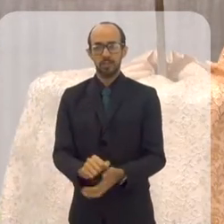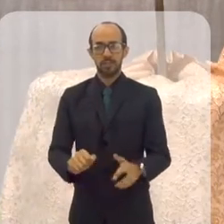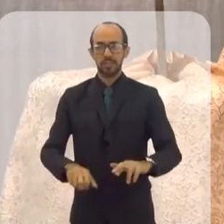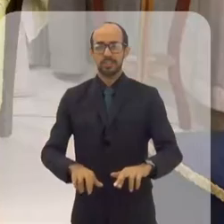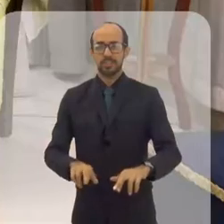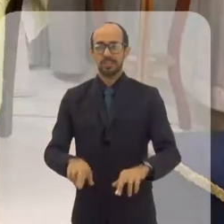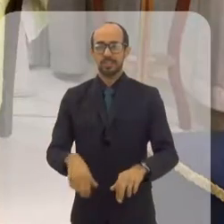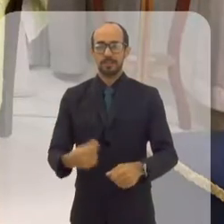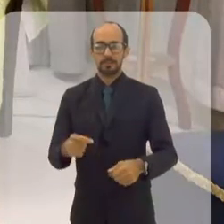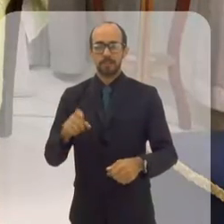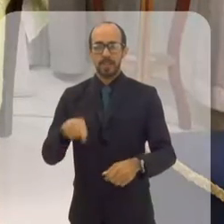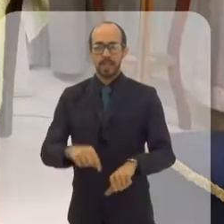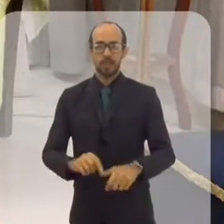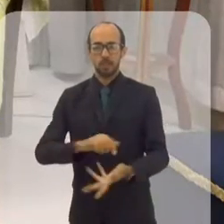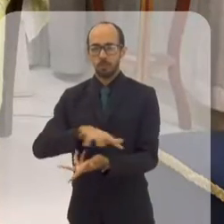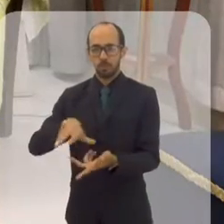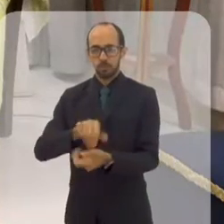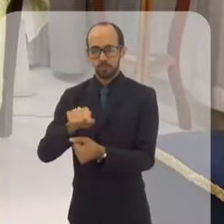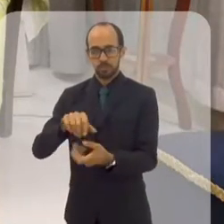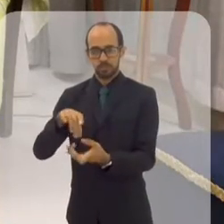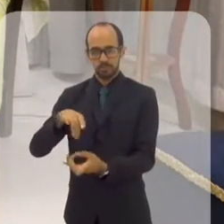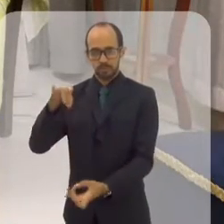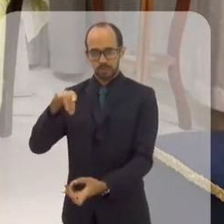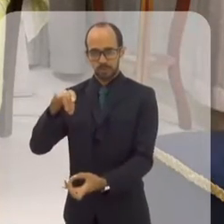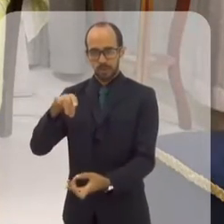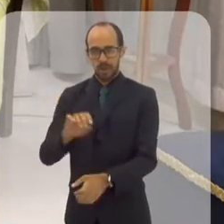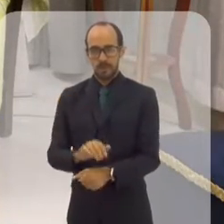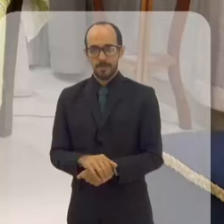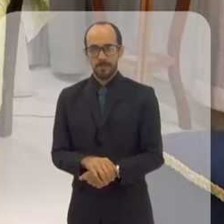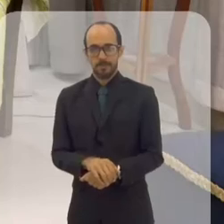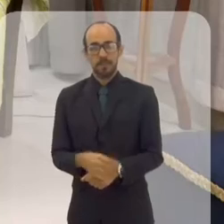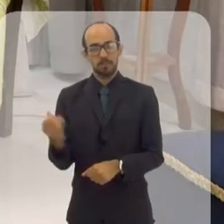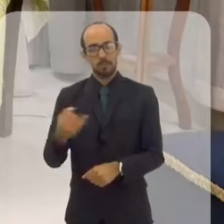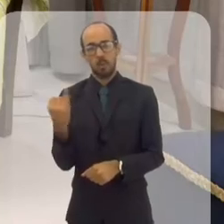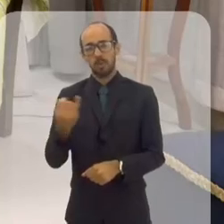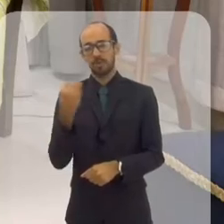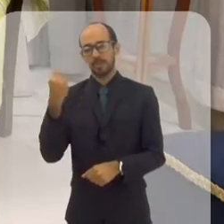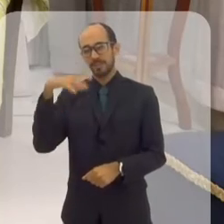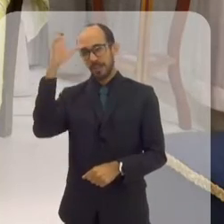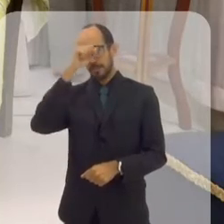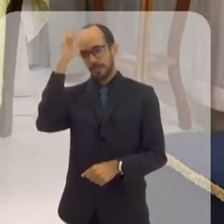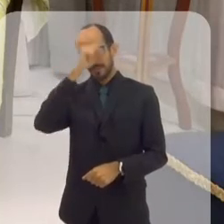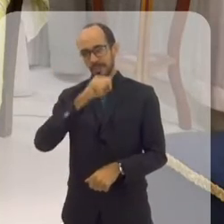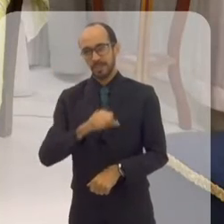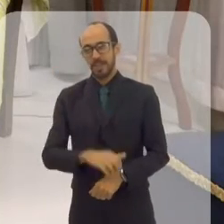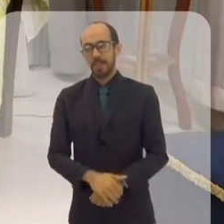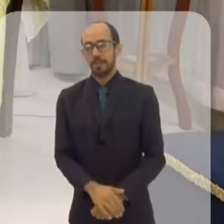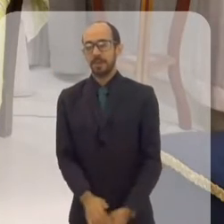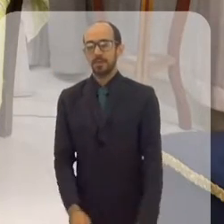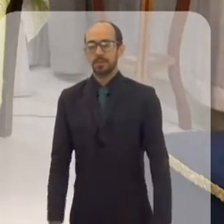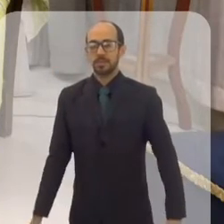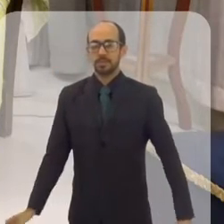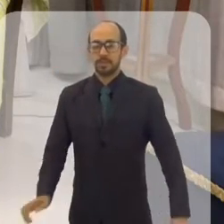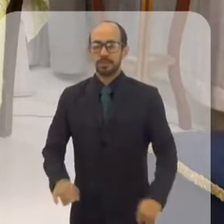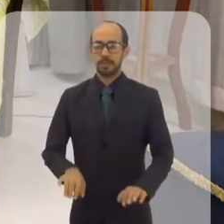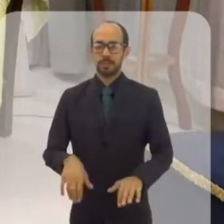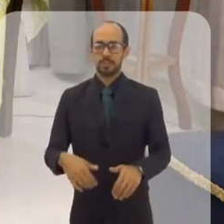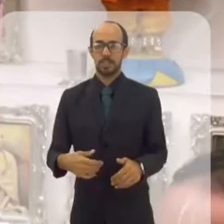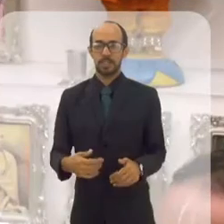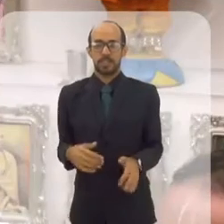yoga Então faz parte desse crescimento espiritual também então é importante essa creditados vai além dessa